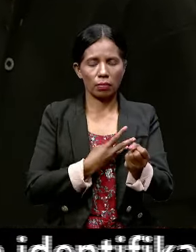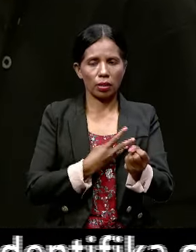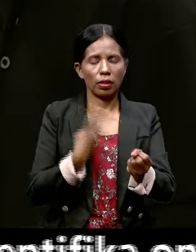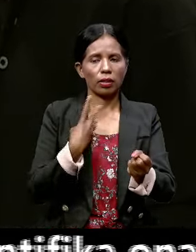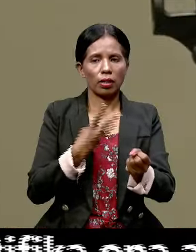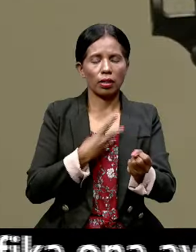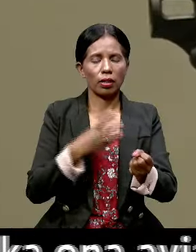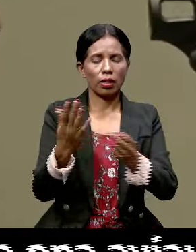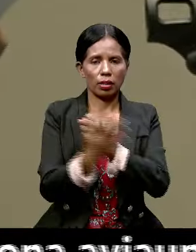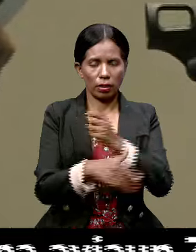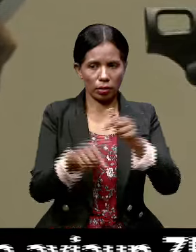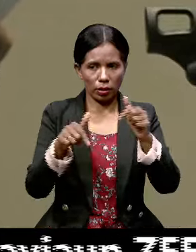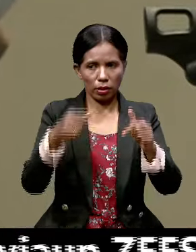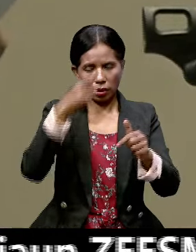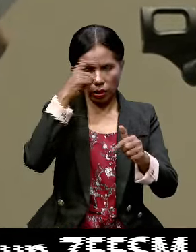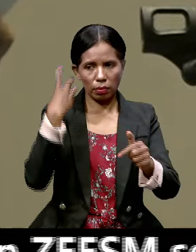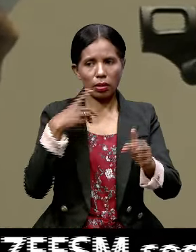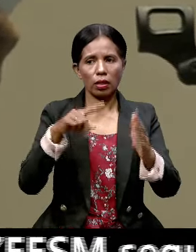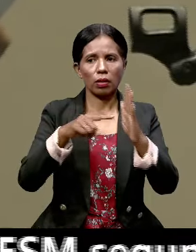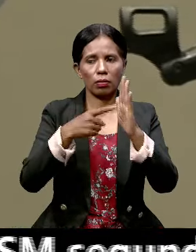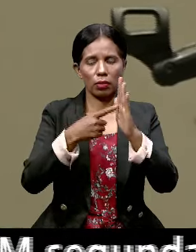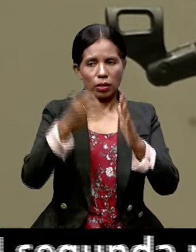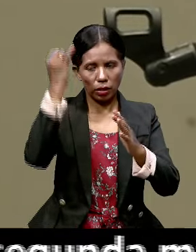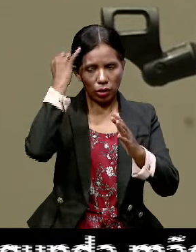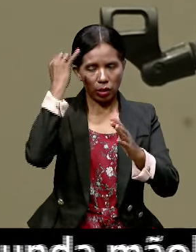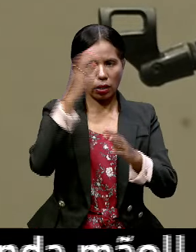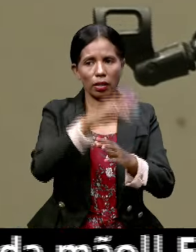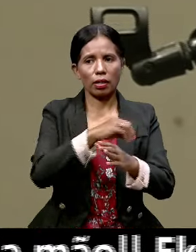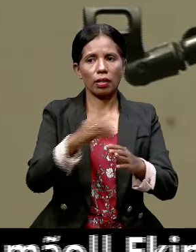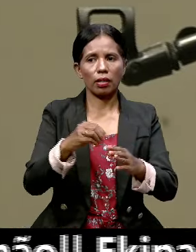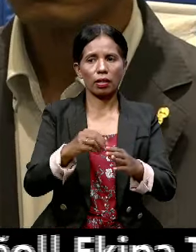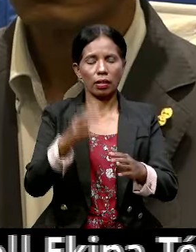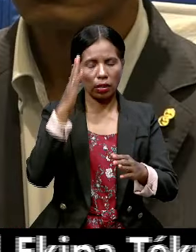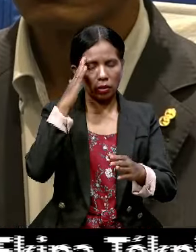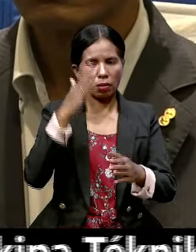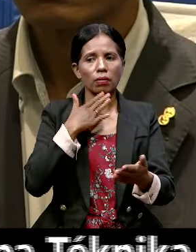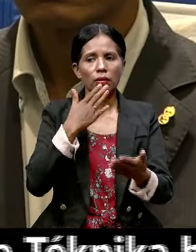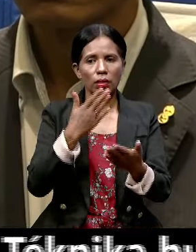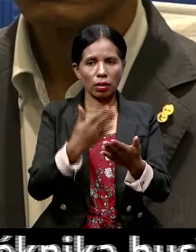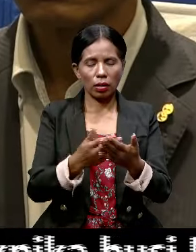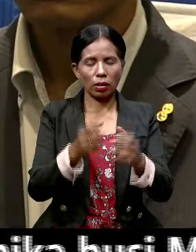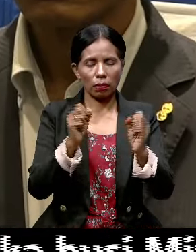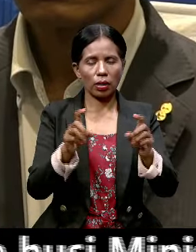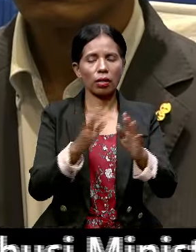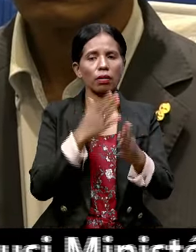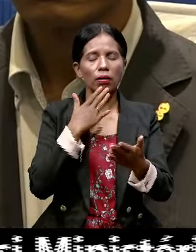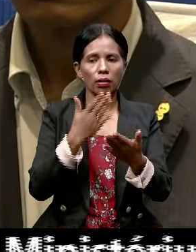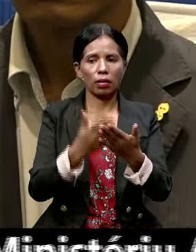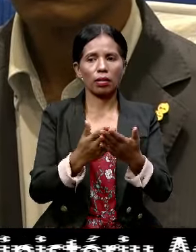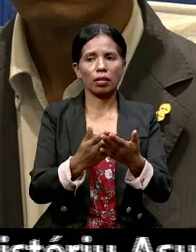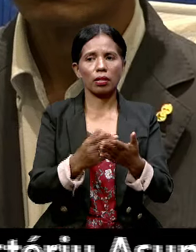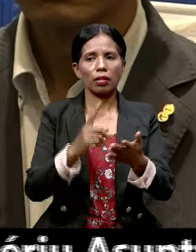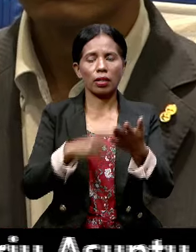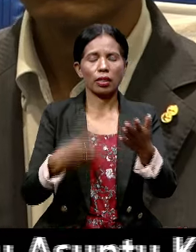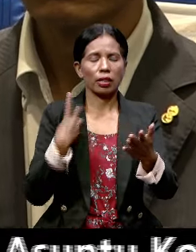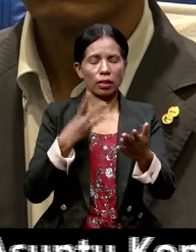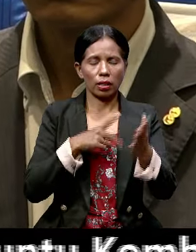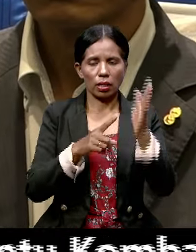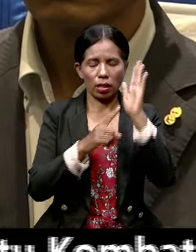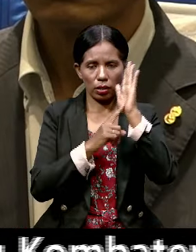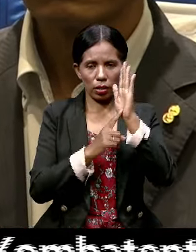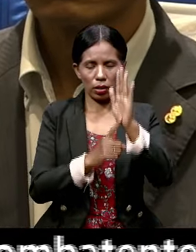ne. Tambane ita hahu ho idea ida bel hano ing global, mas bia aktu ne tem que bel lokal. O dine or sida ita hato tecnologia sira